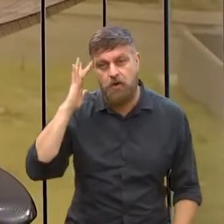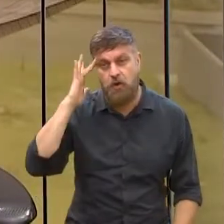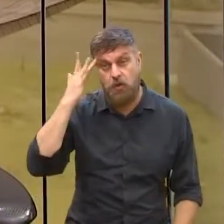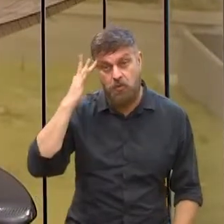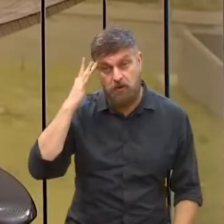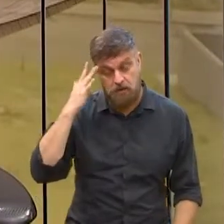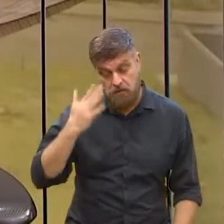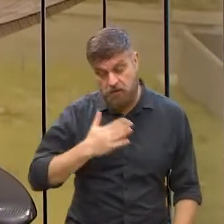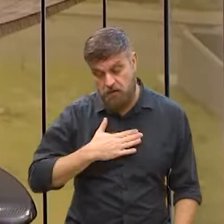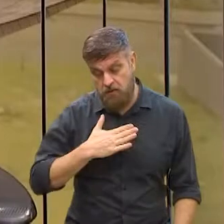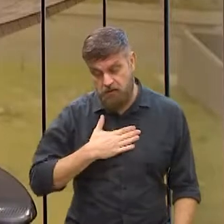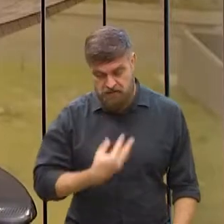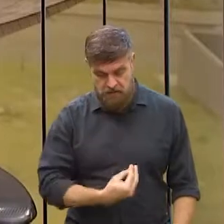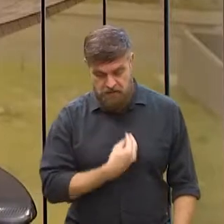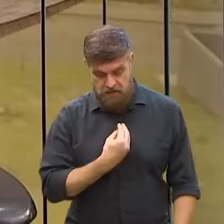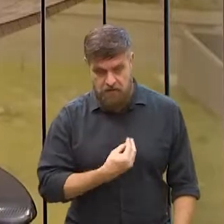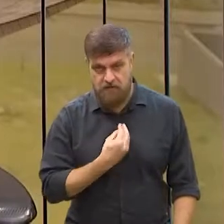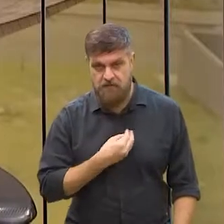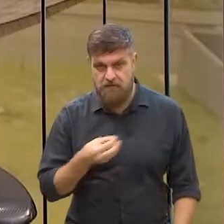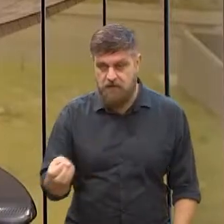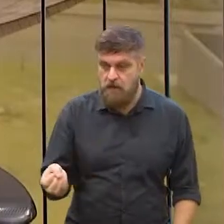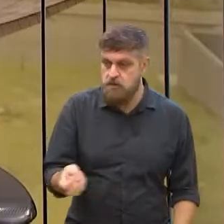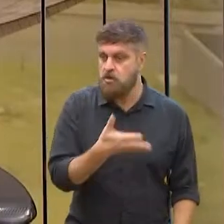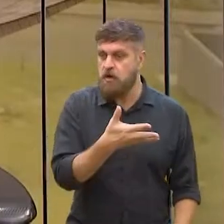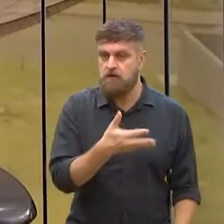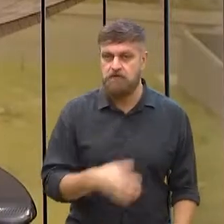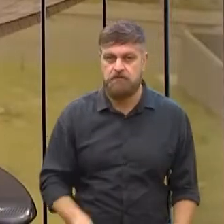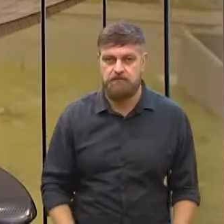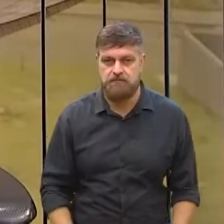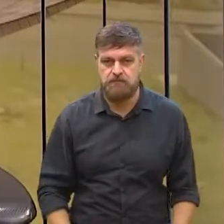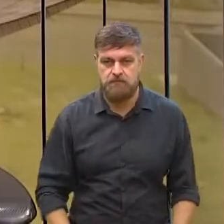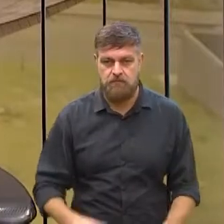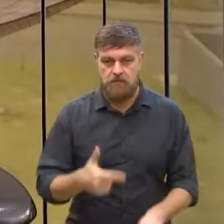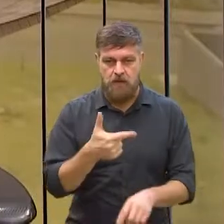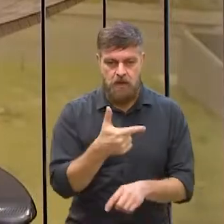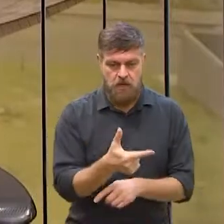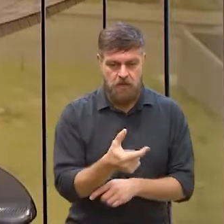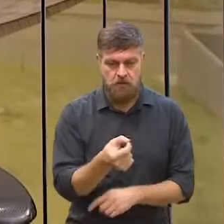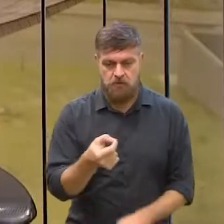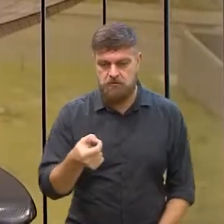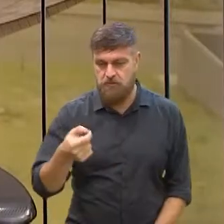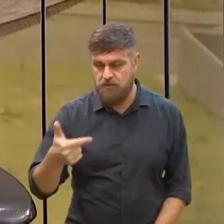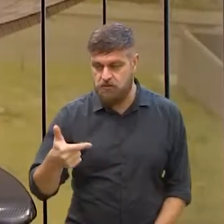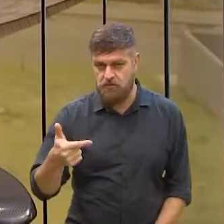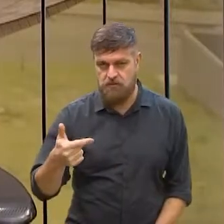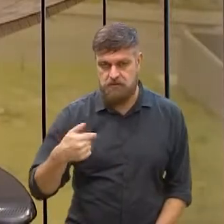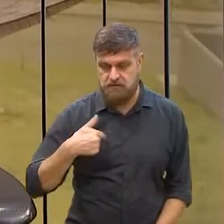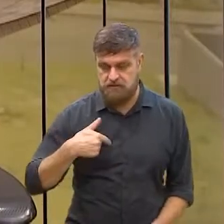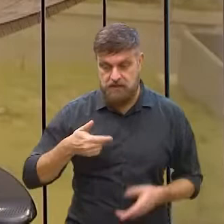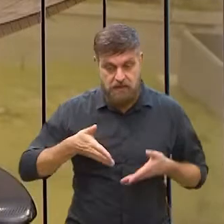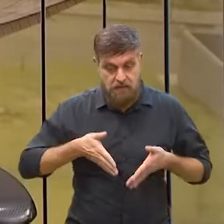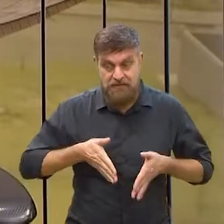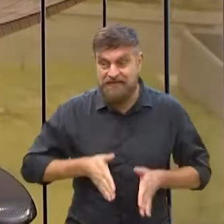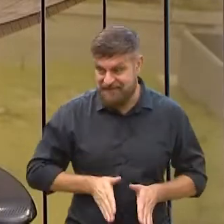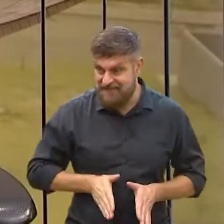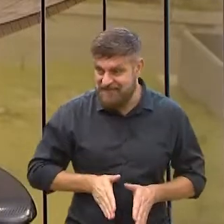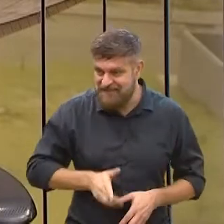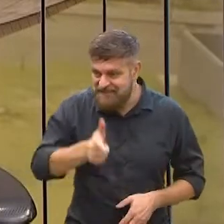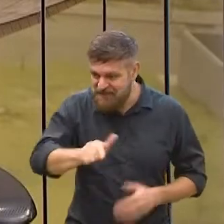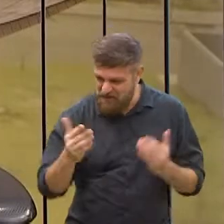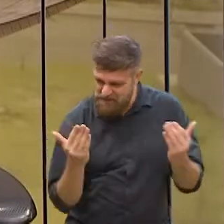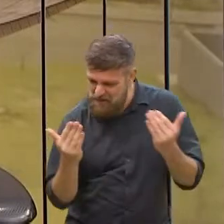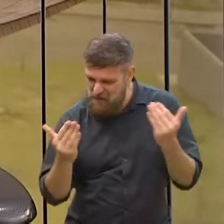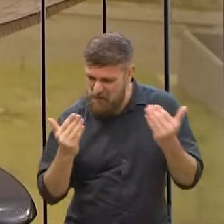para mim foi vida nova. Eu nasci naquele 2002, entendeu? Porque hoje eu estou há 17 anos com essa